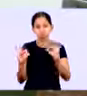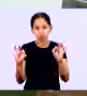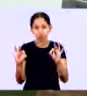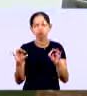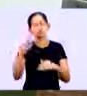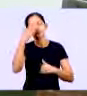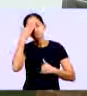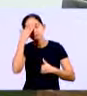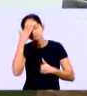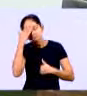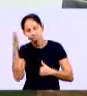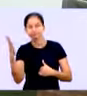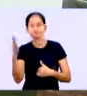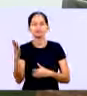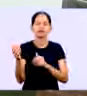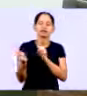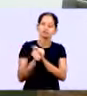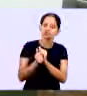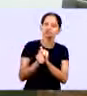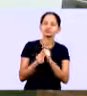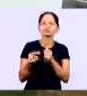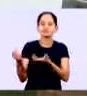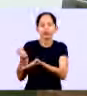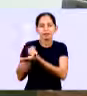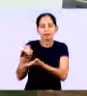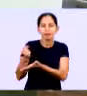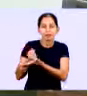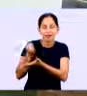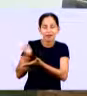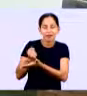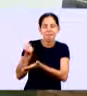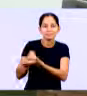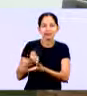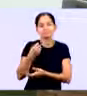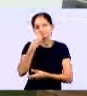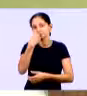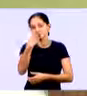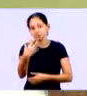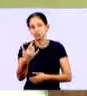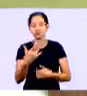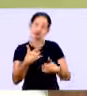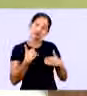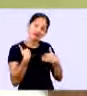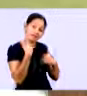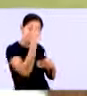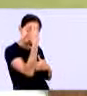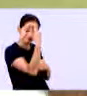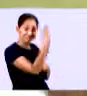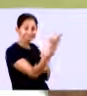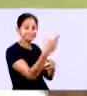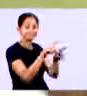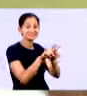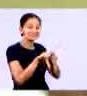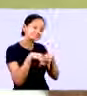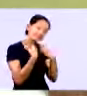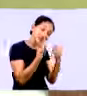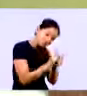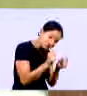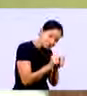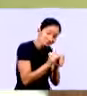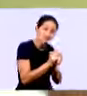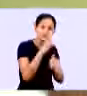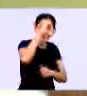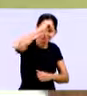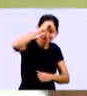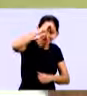Muito obrigado pela companhia, pelo apoio sempre nas nossas aulas, né? Quem agradece sou eu de poder estar nesse momento ao seu lado e aprender